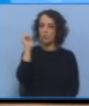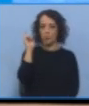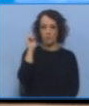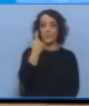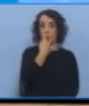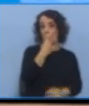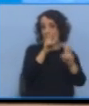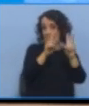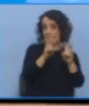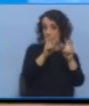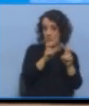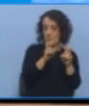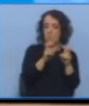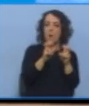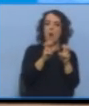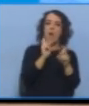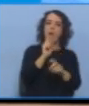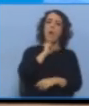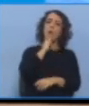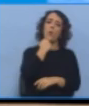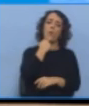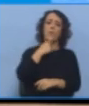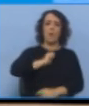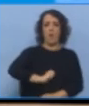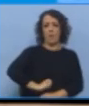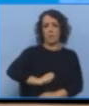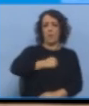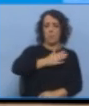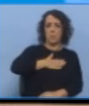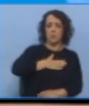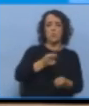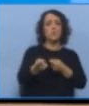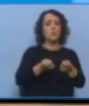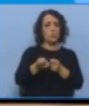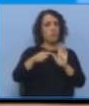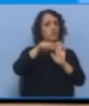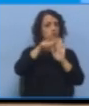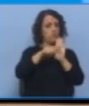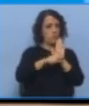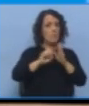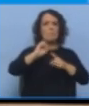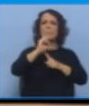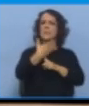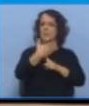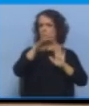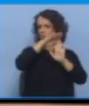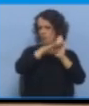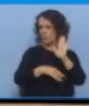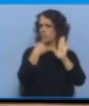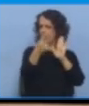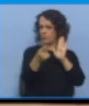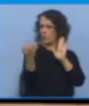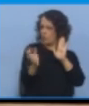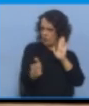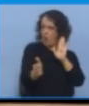dos temas que nós temos por detrás é o Código de Ética dos Empresários e Gestores, que já defende estes princípios todos que eu referi e que